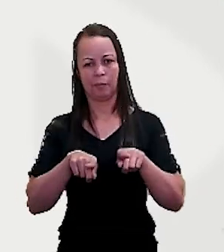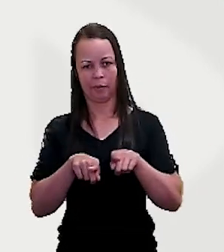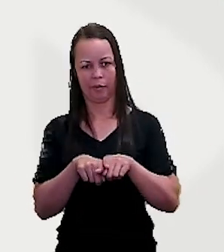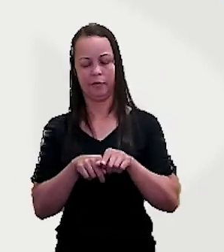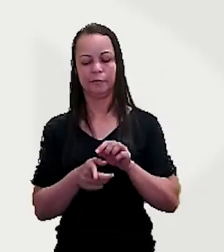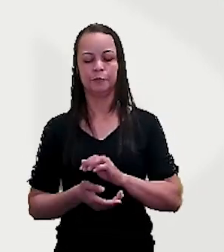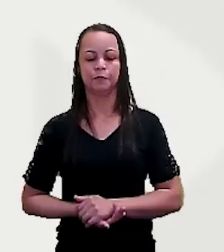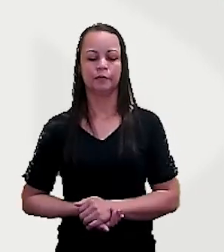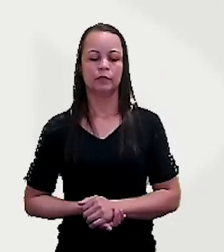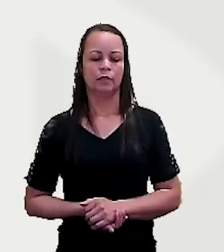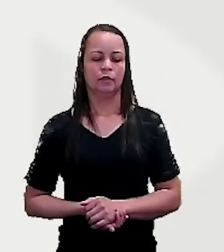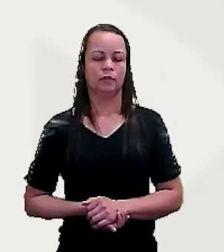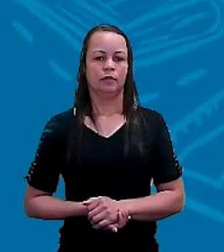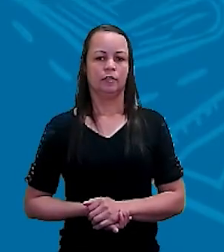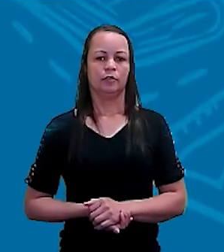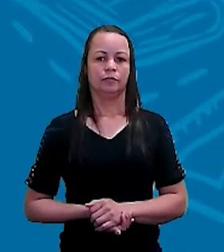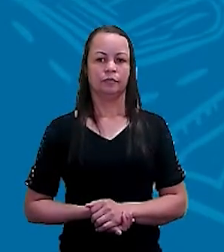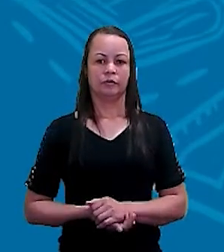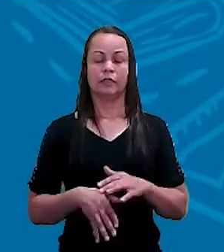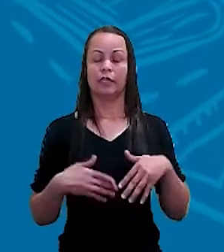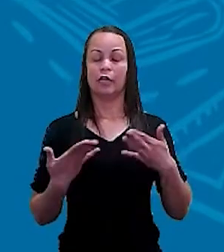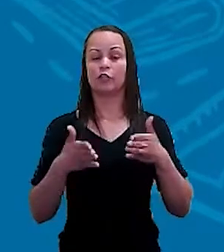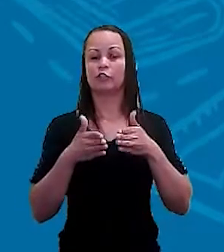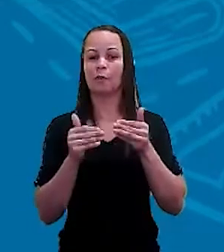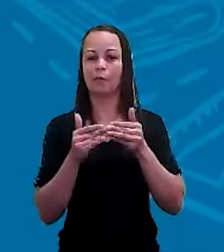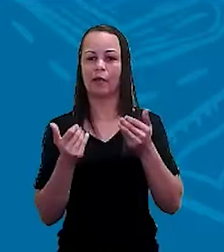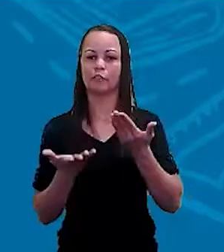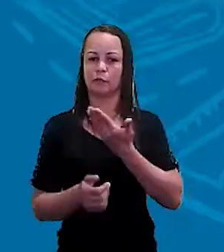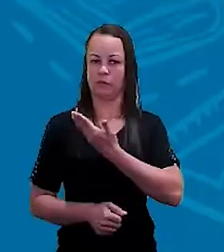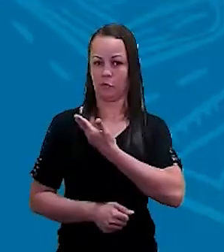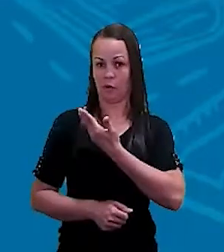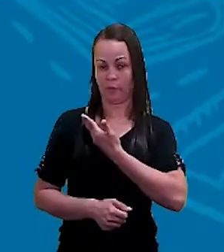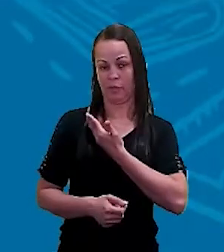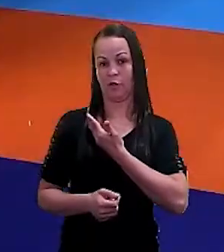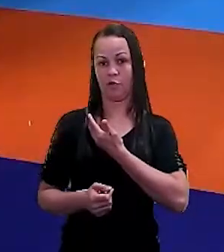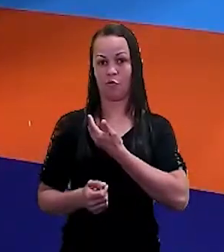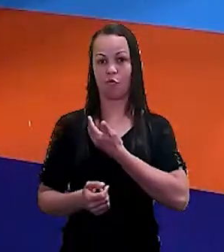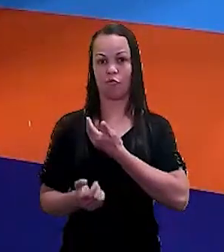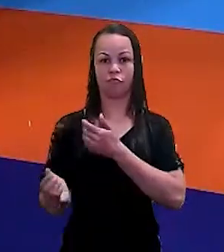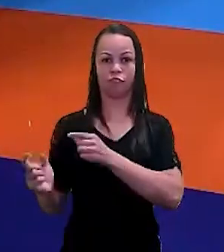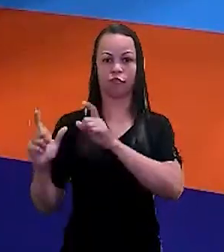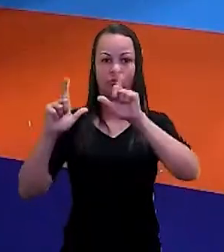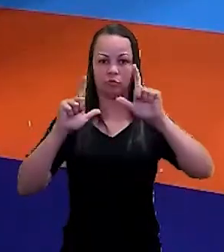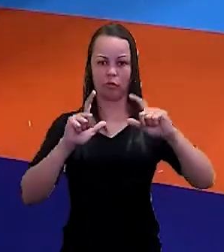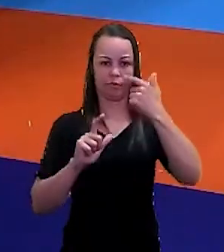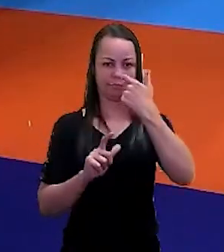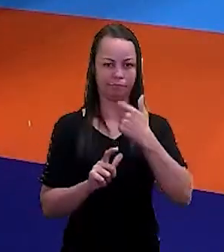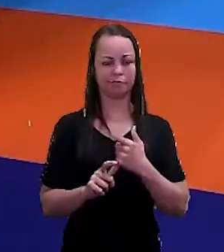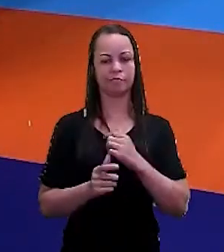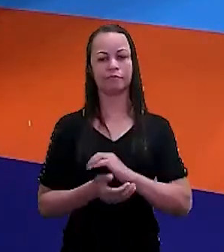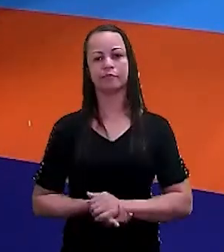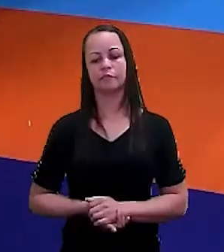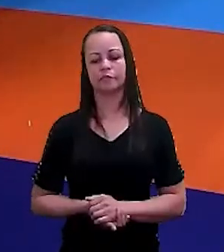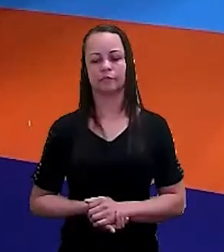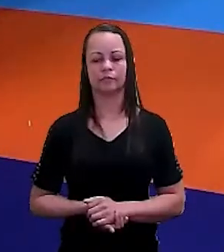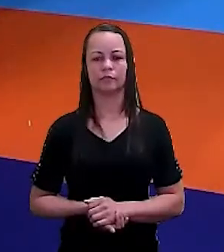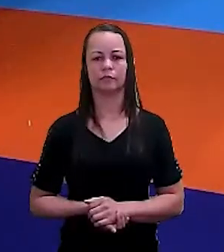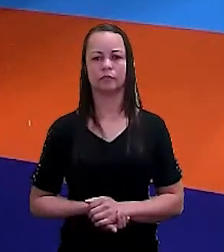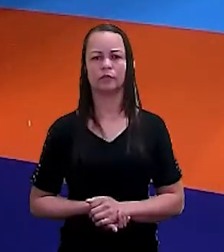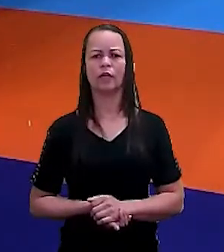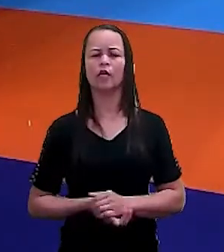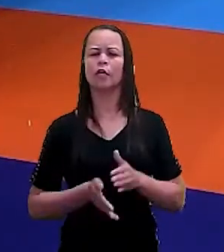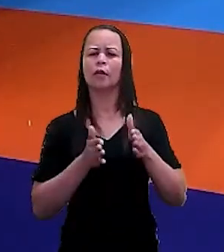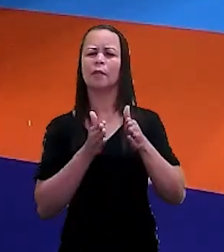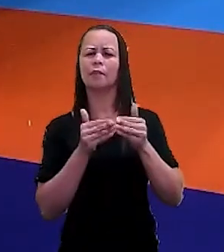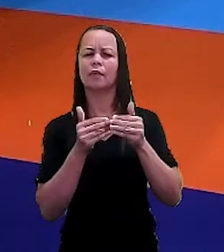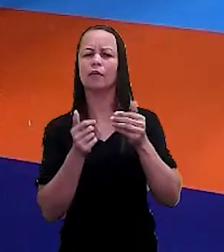importância. E aqui, claro, já vou pedir para o meu amigo voltar aqui comigo e pedir para